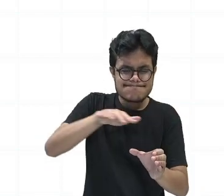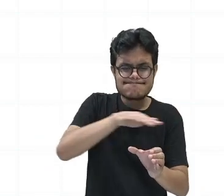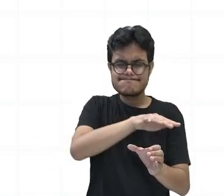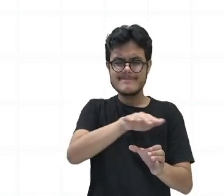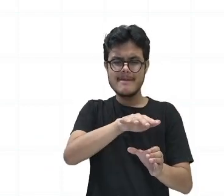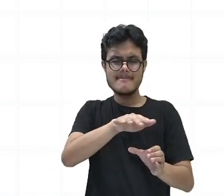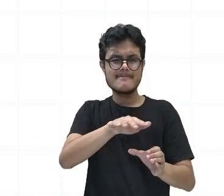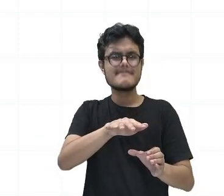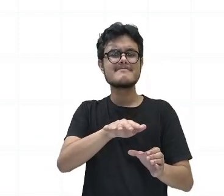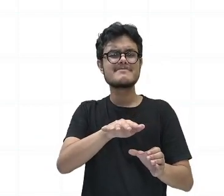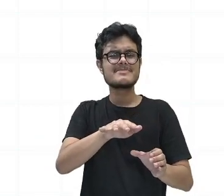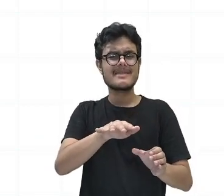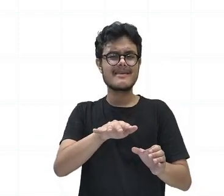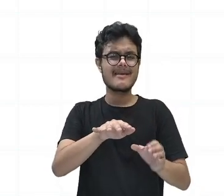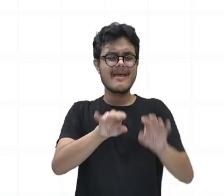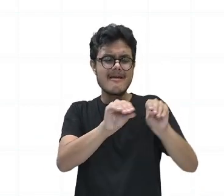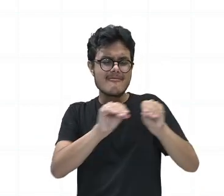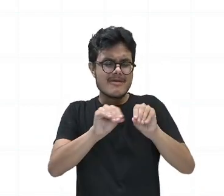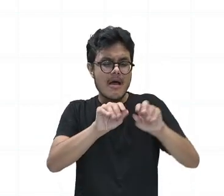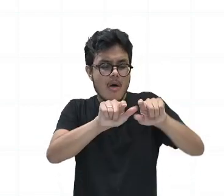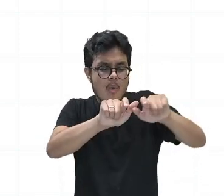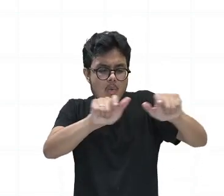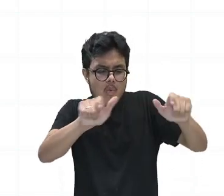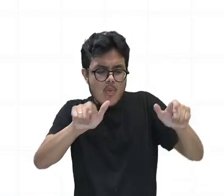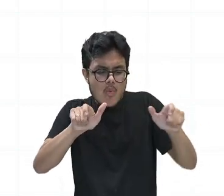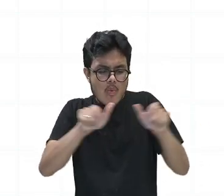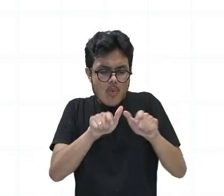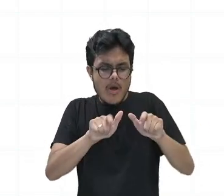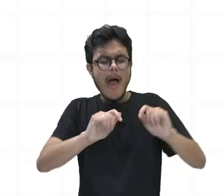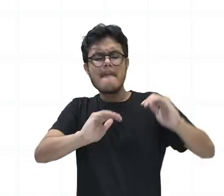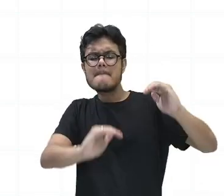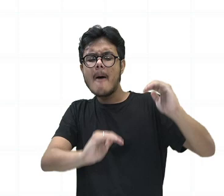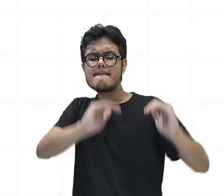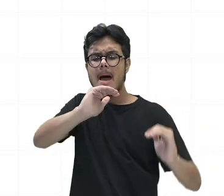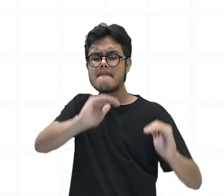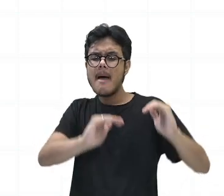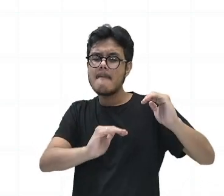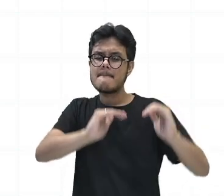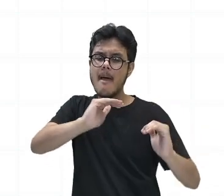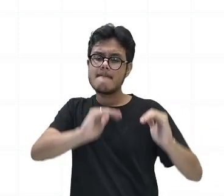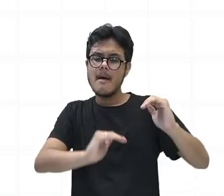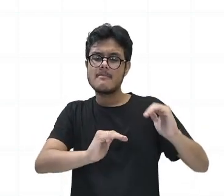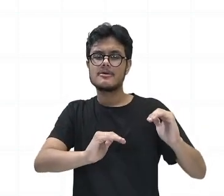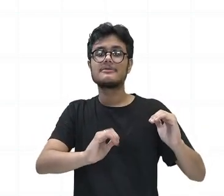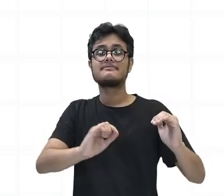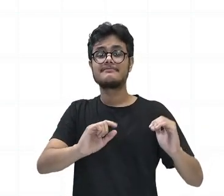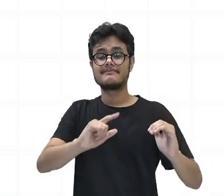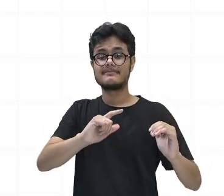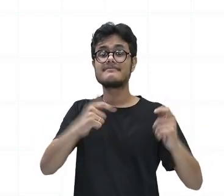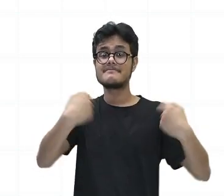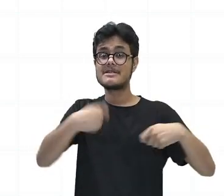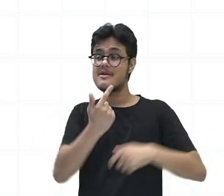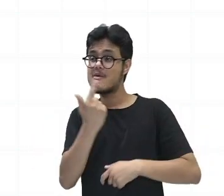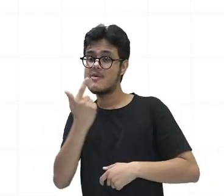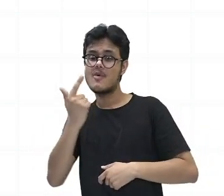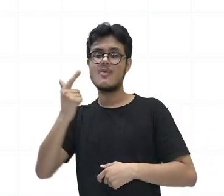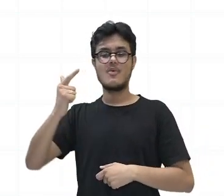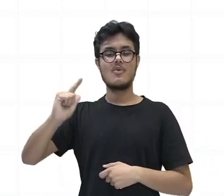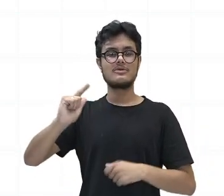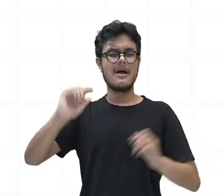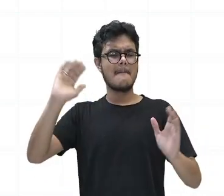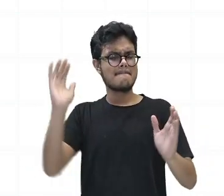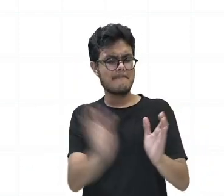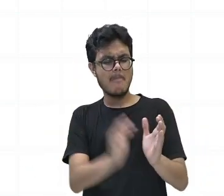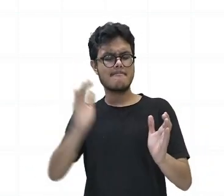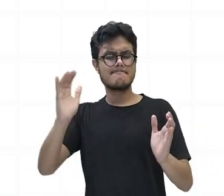os membranofones? São justamente esses instrumentos que têm essa membrana né? E ele é um instrumento de percussão,